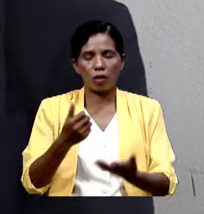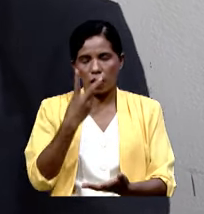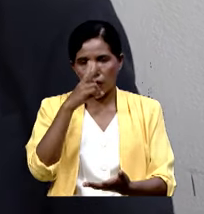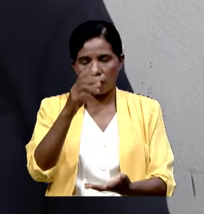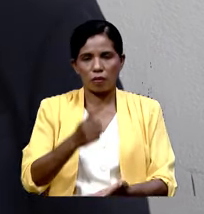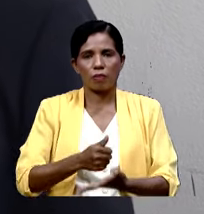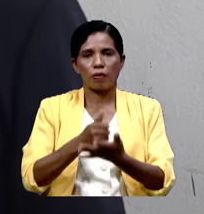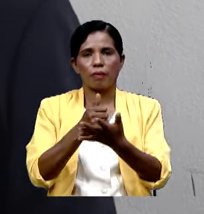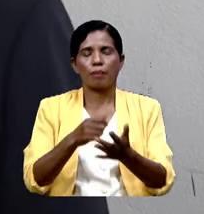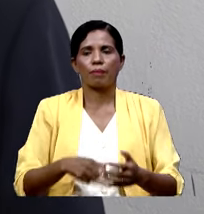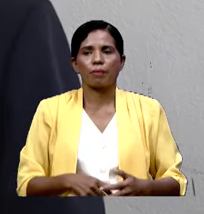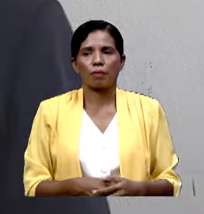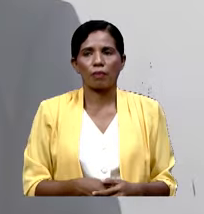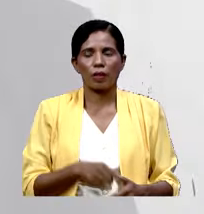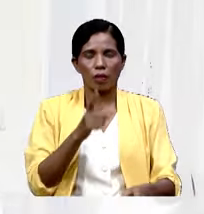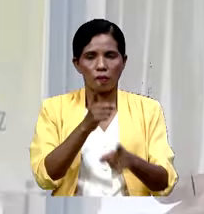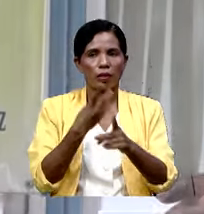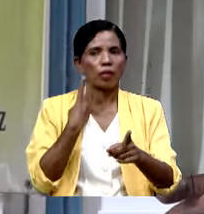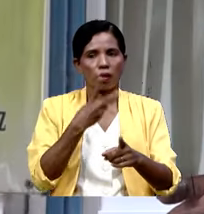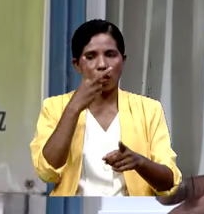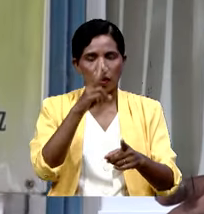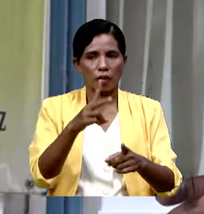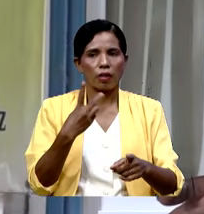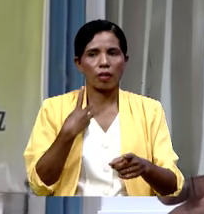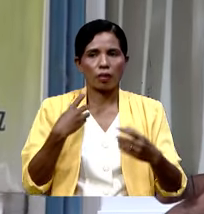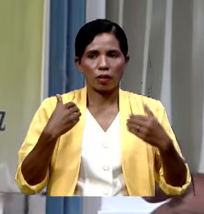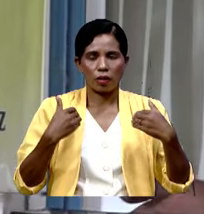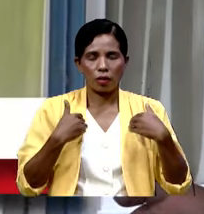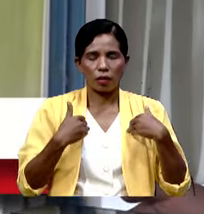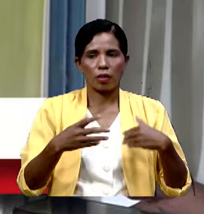refere. Nós temos durante a haré que tem